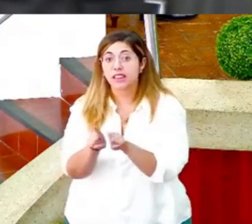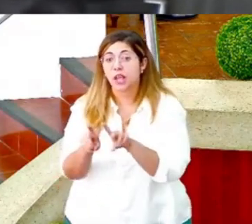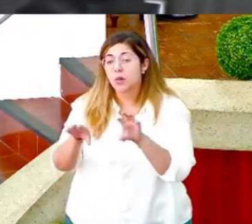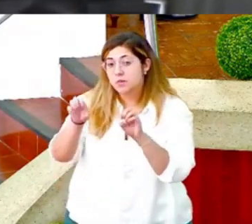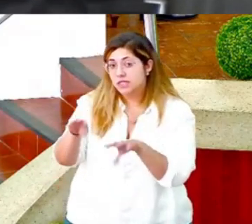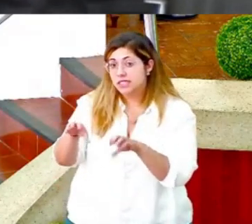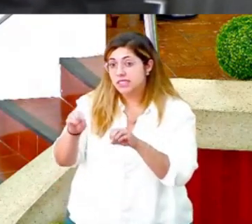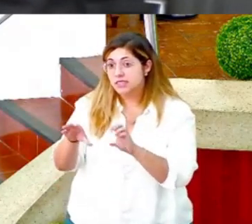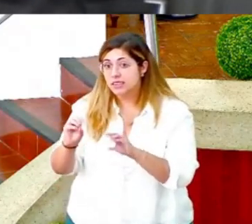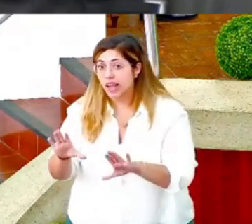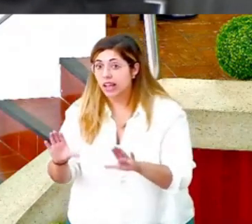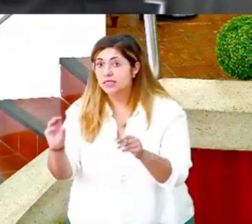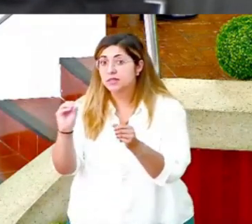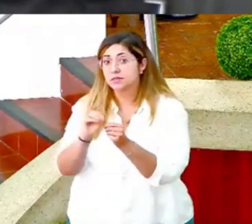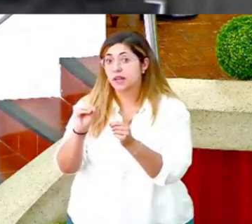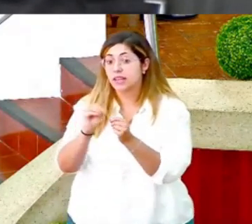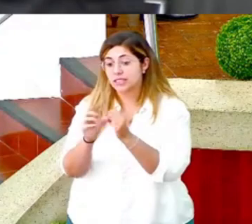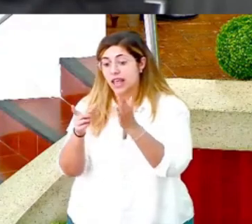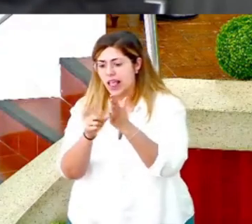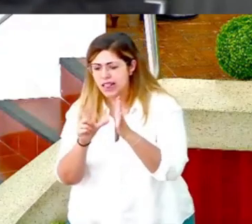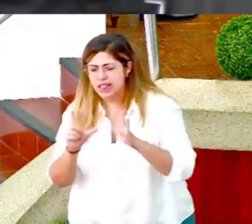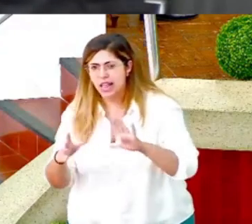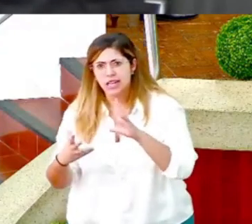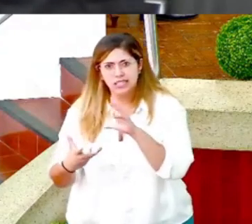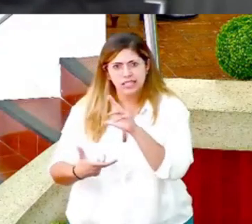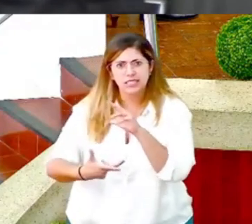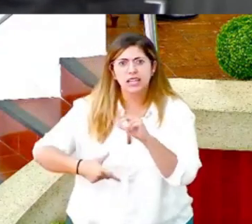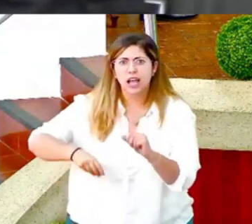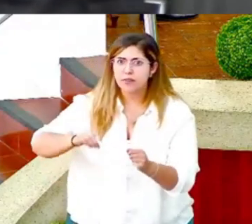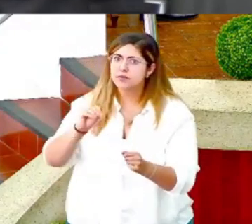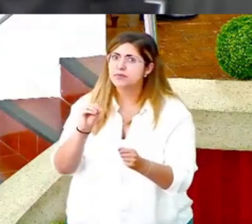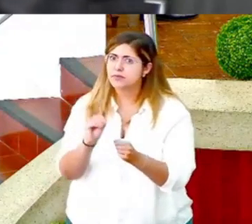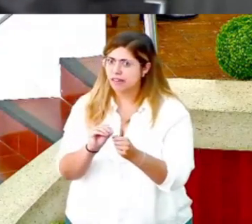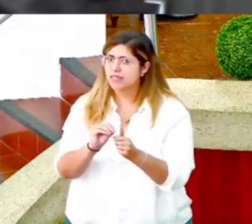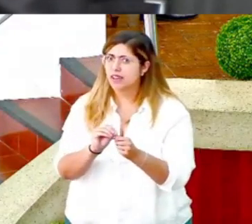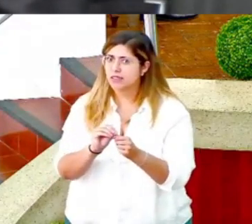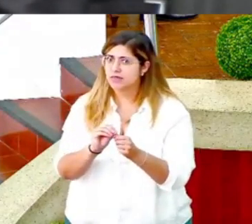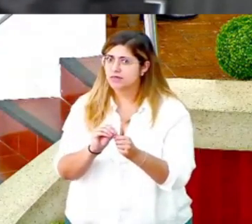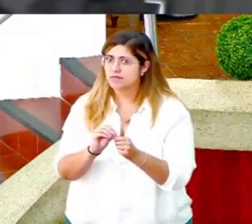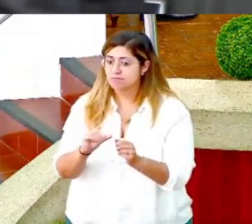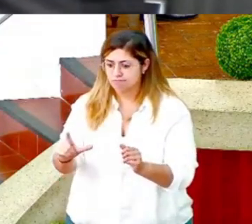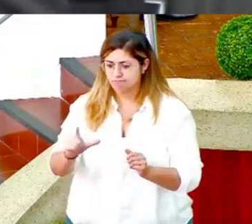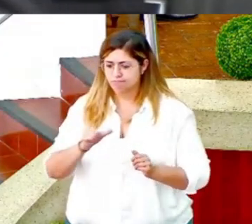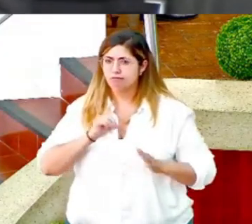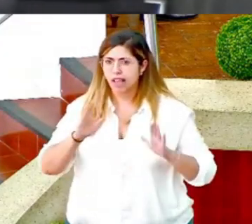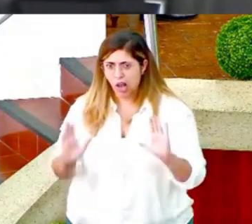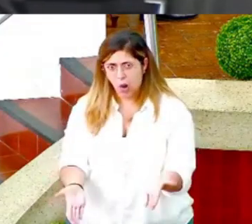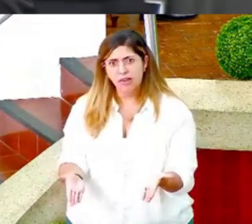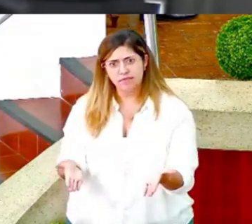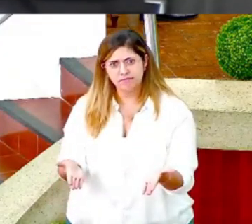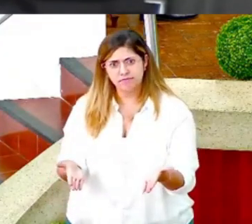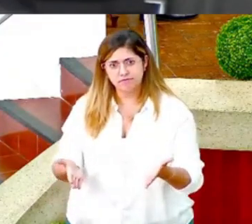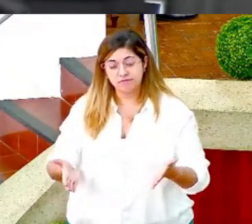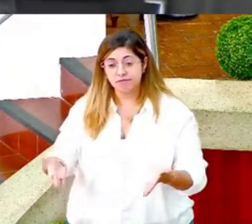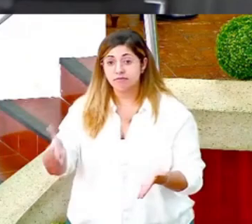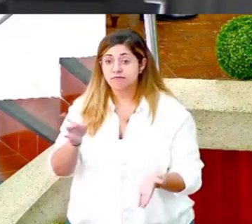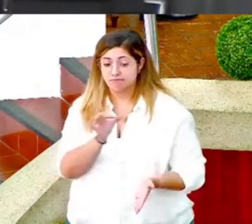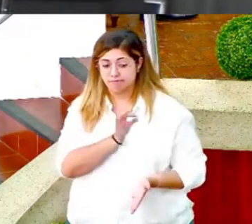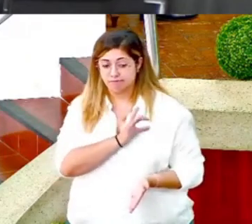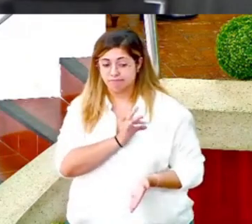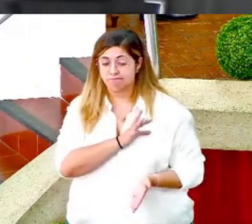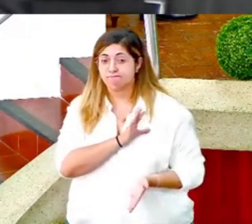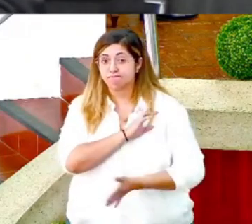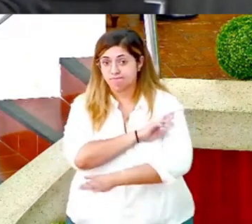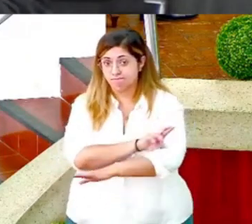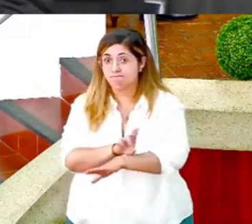os cumprisse na terra a que passas para a possuir. Para que temas ao Senhor. Veja, está